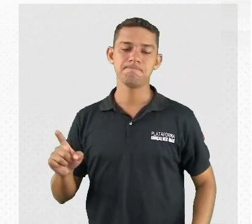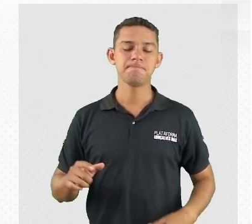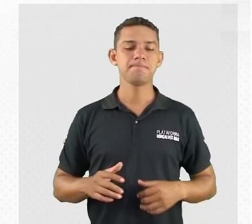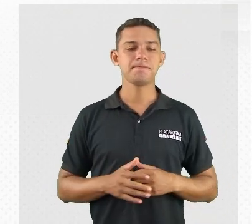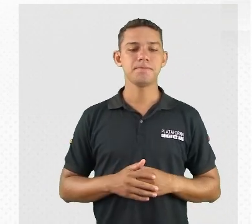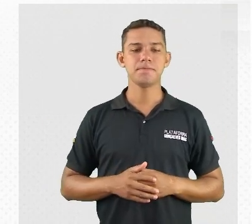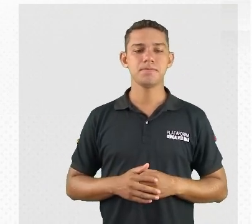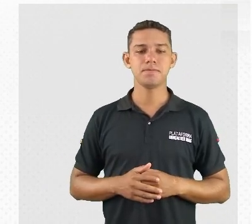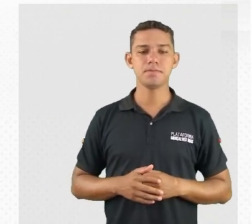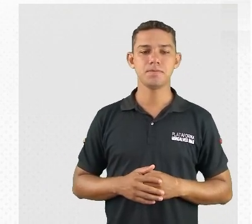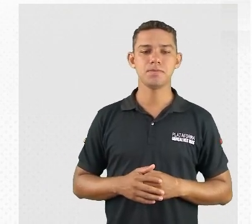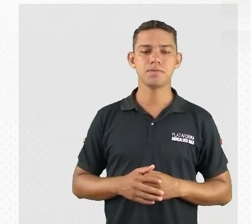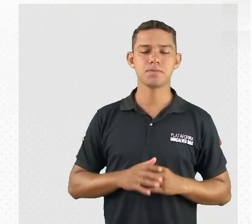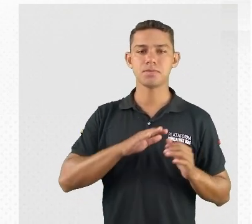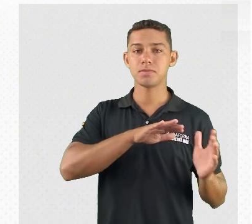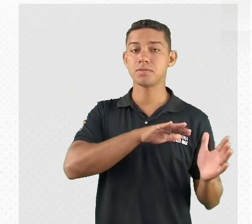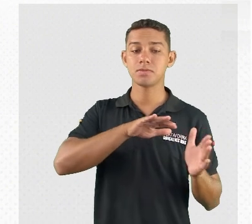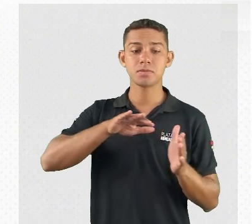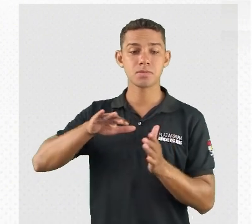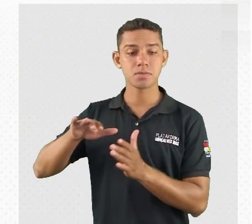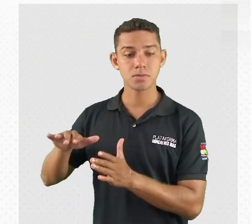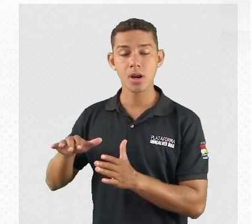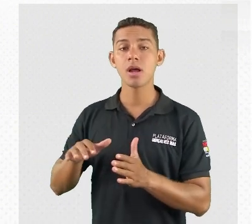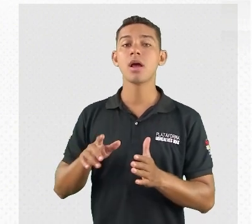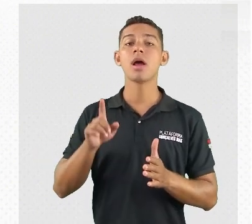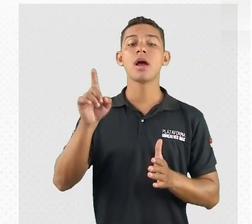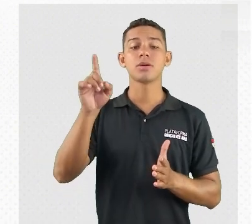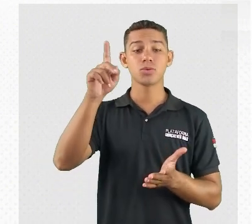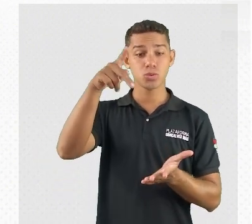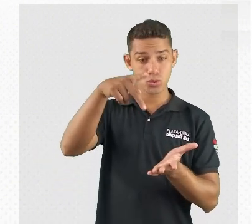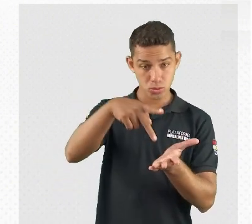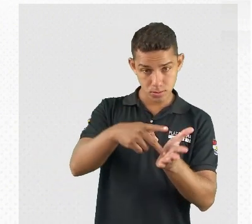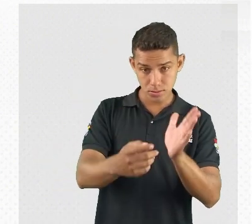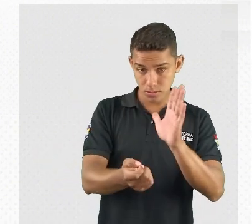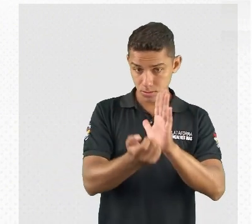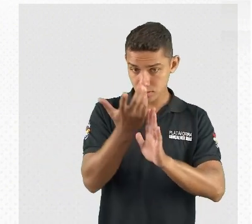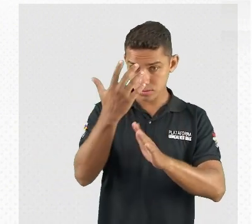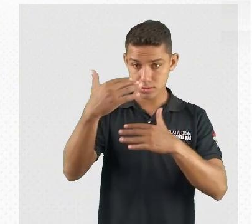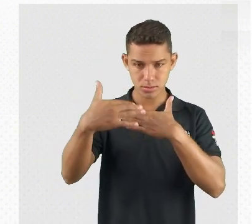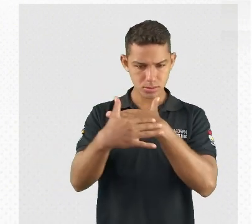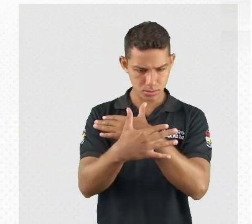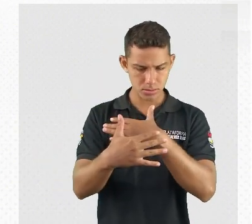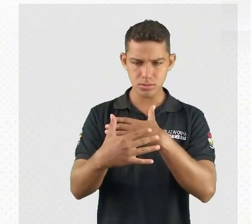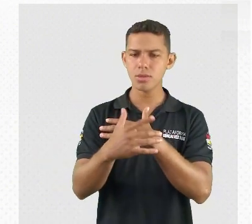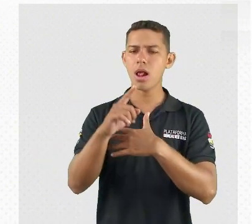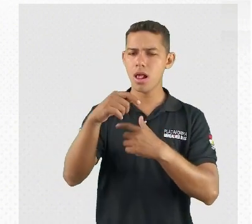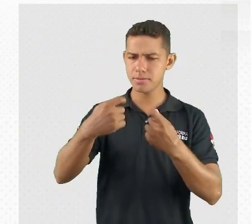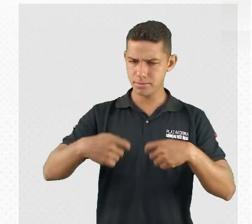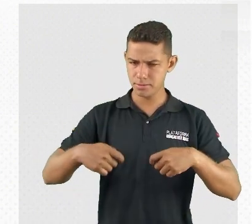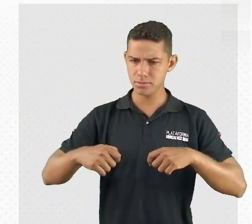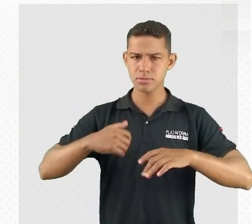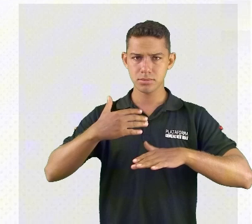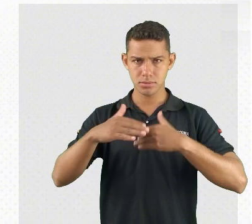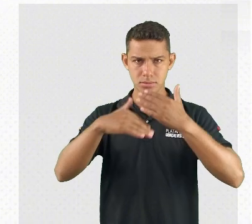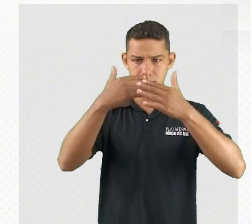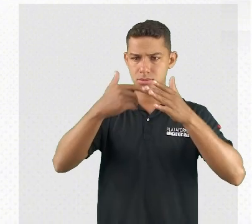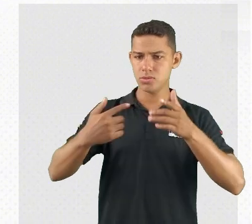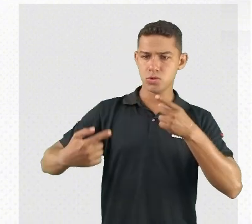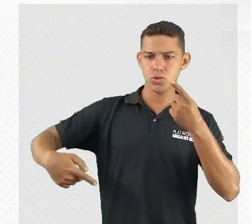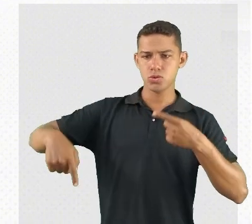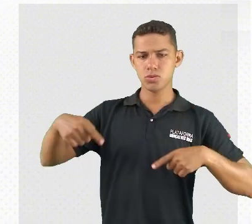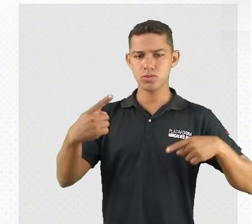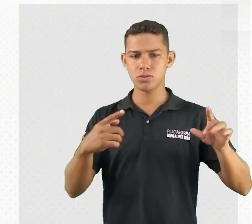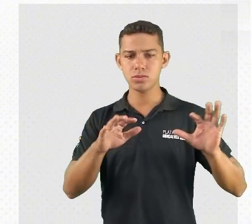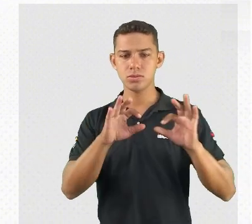Ok. A origem da polis, segundo Aristóteles, é a necessidade de promover a concórdia entre